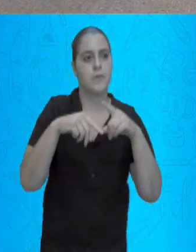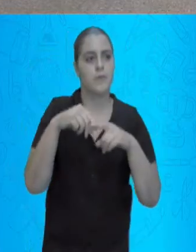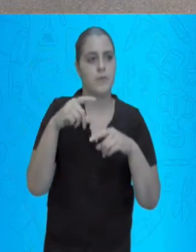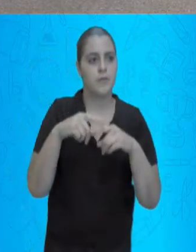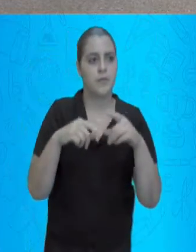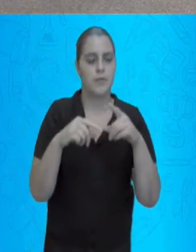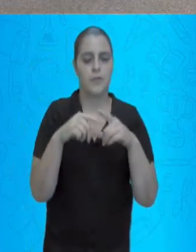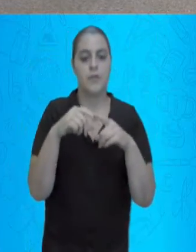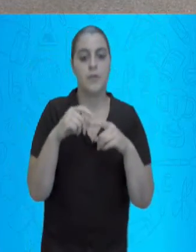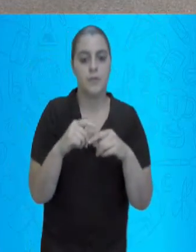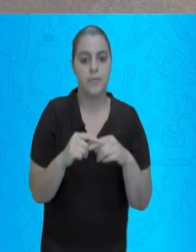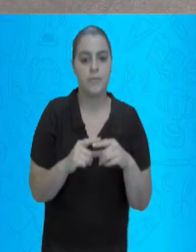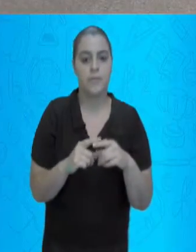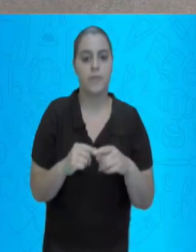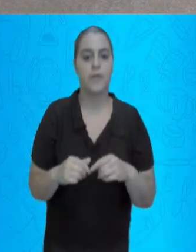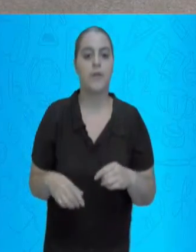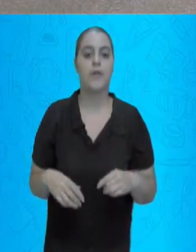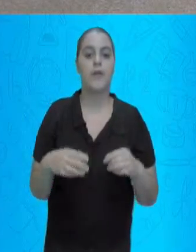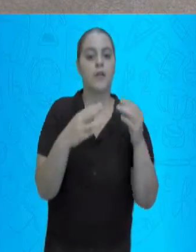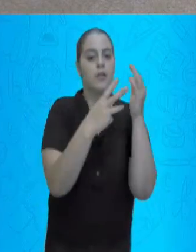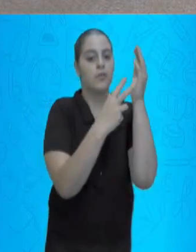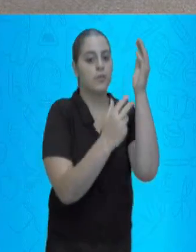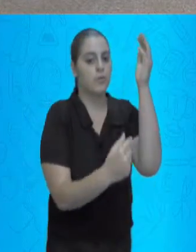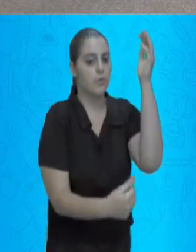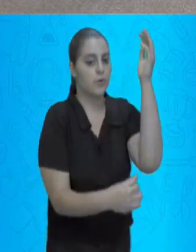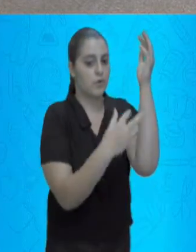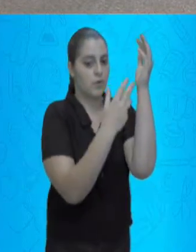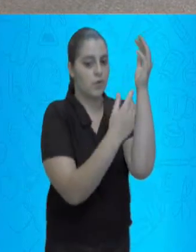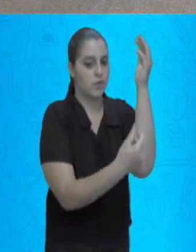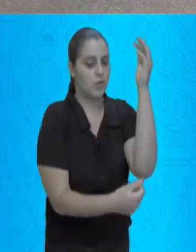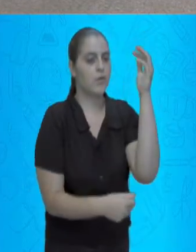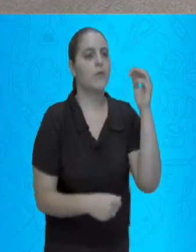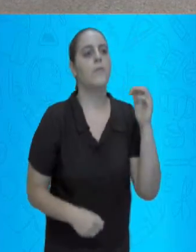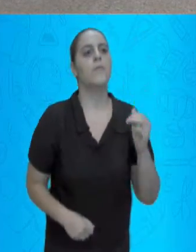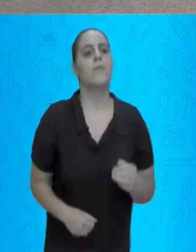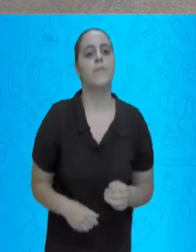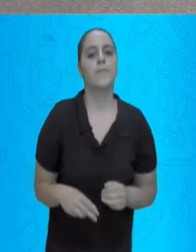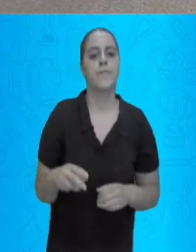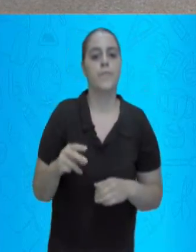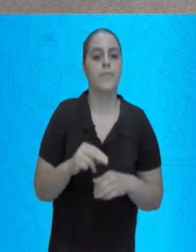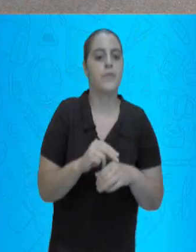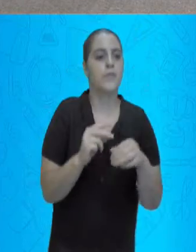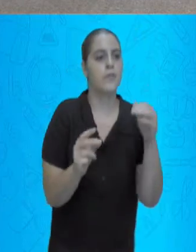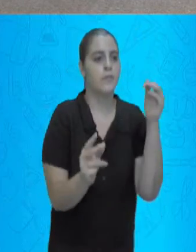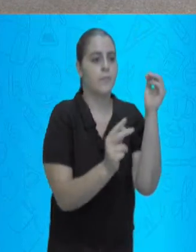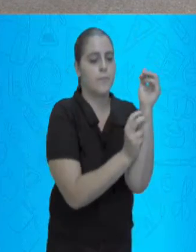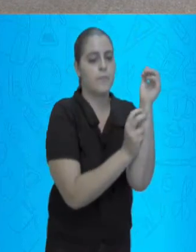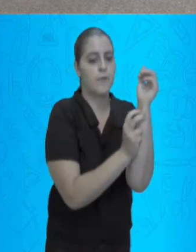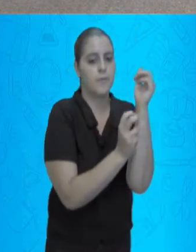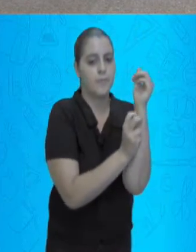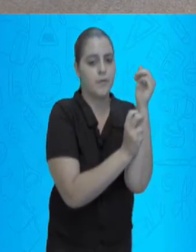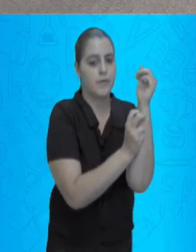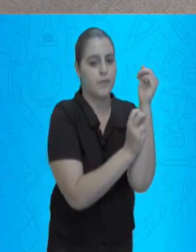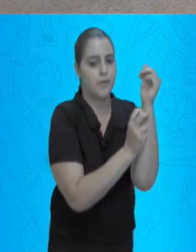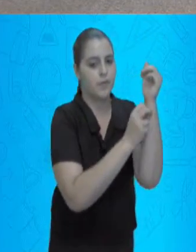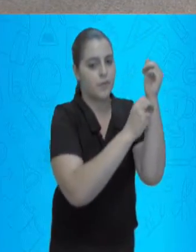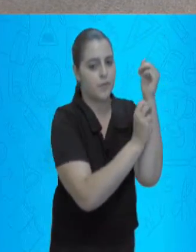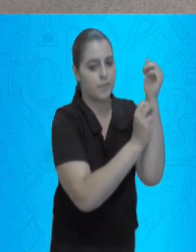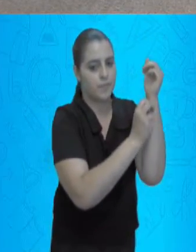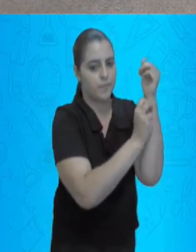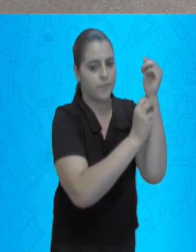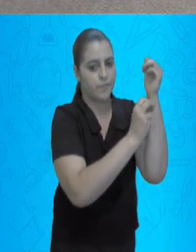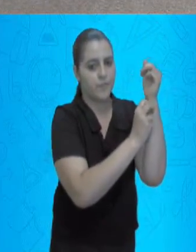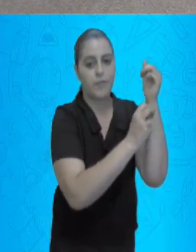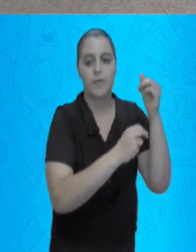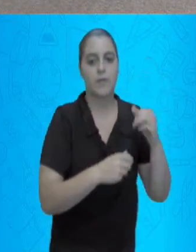âmbar, ele escorre e o inseto fica preso, fica contido